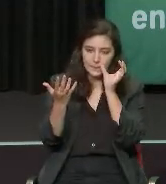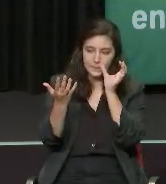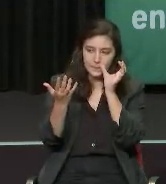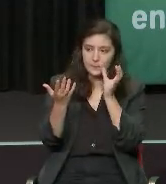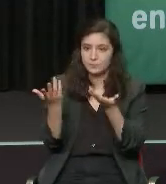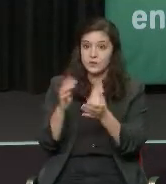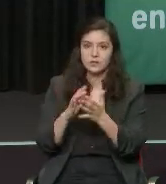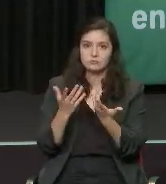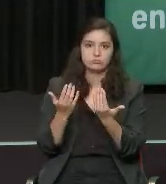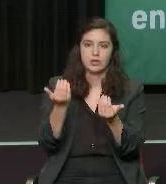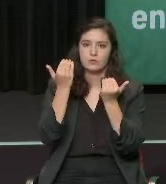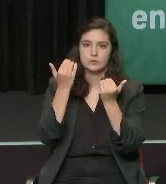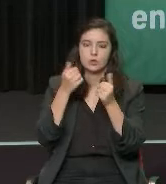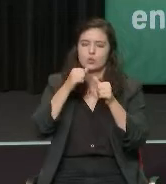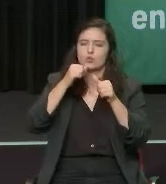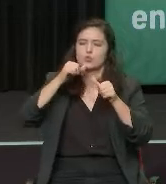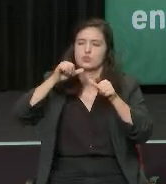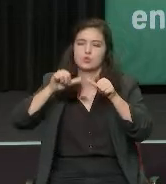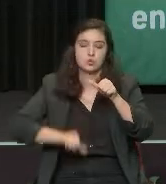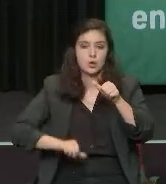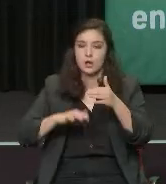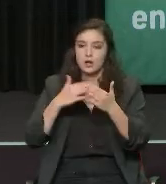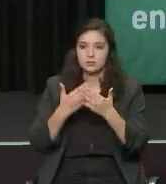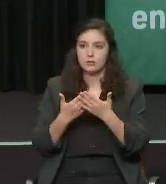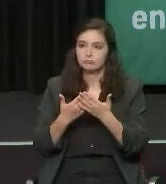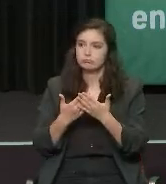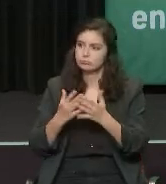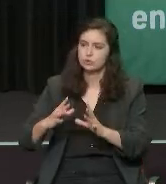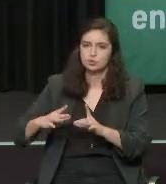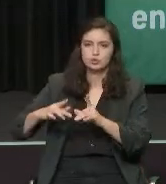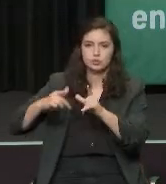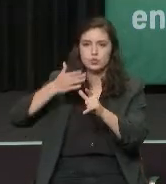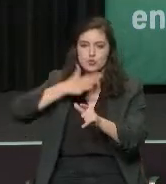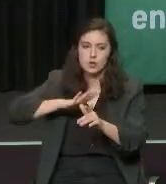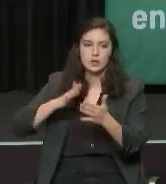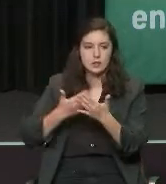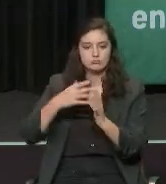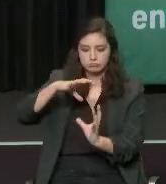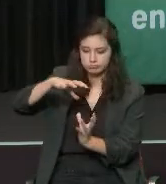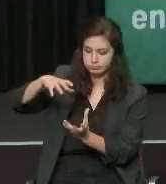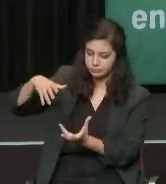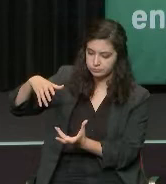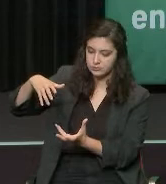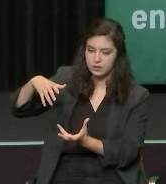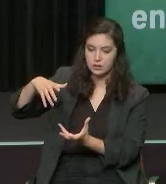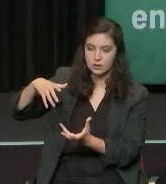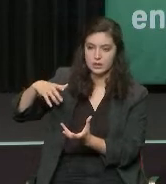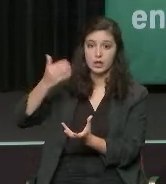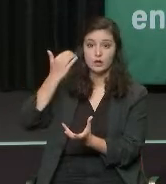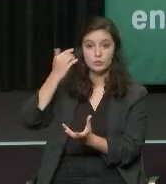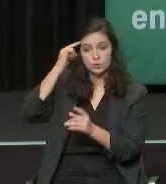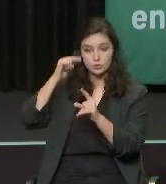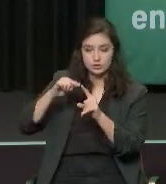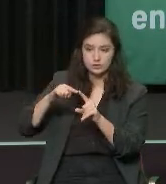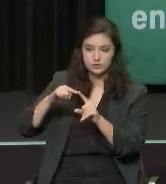ao tempo, ao clima. Estes dados muito avolumados dão-nos uma compreensão